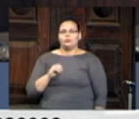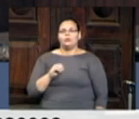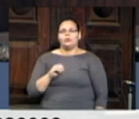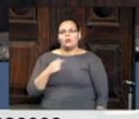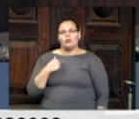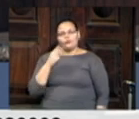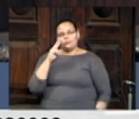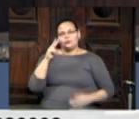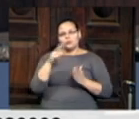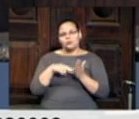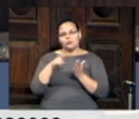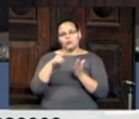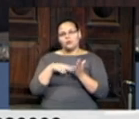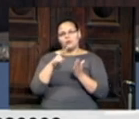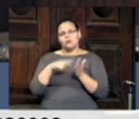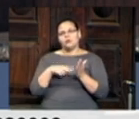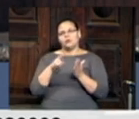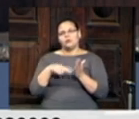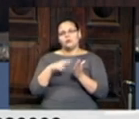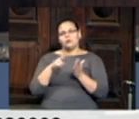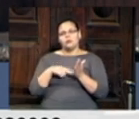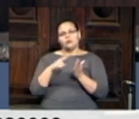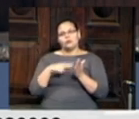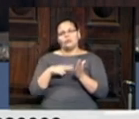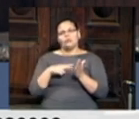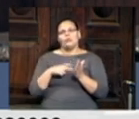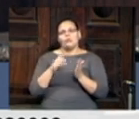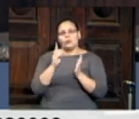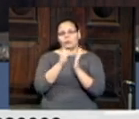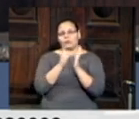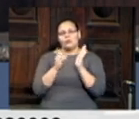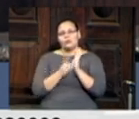E vou ler aqui o decreto